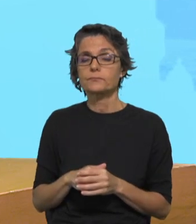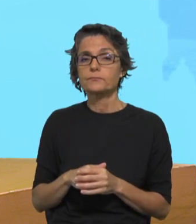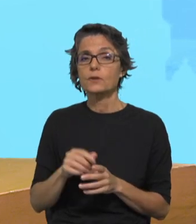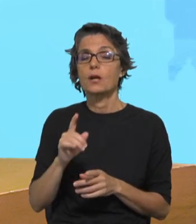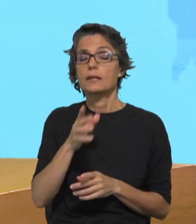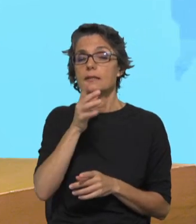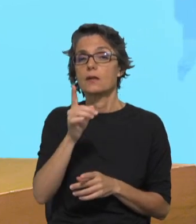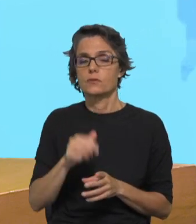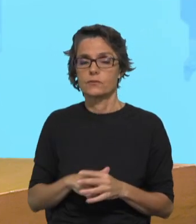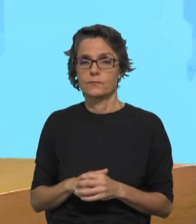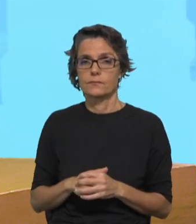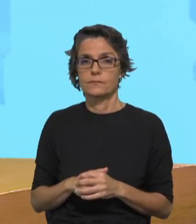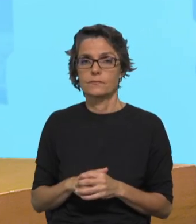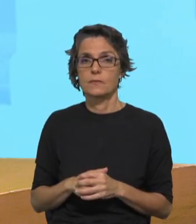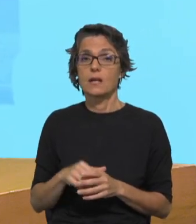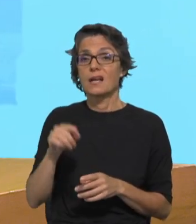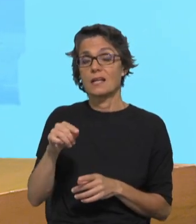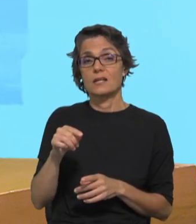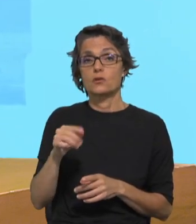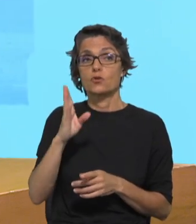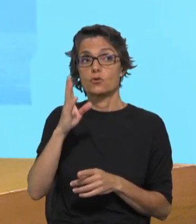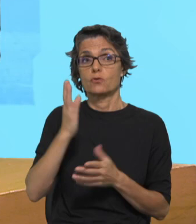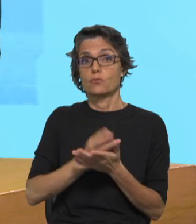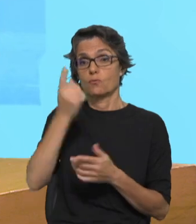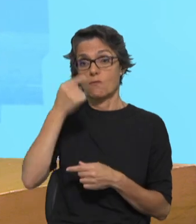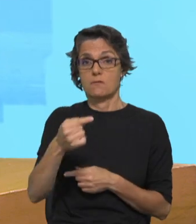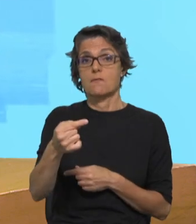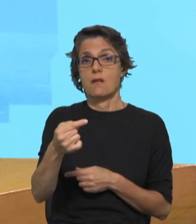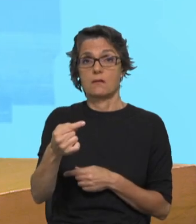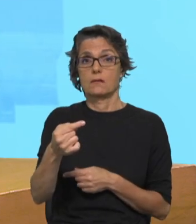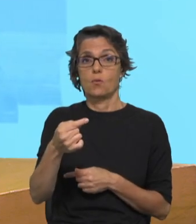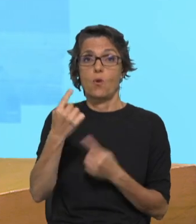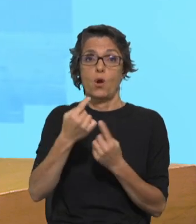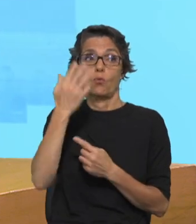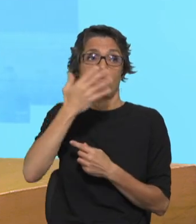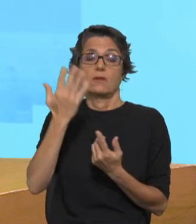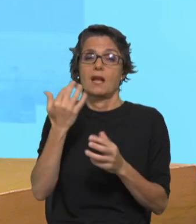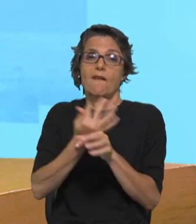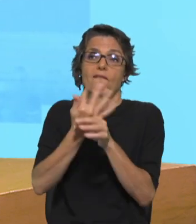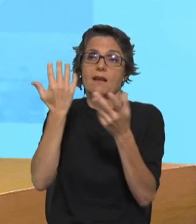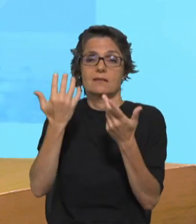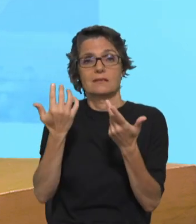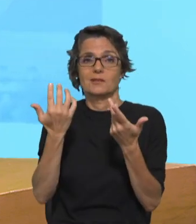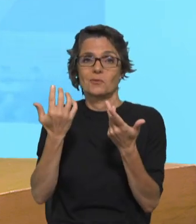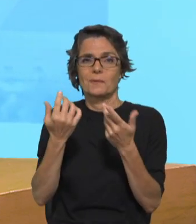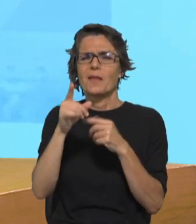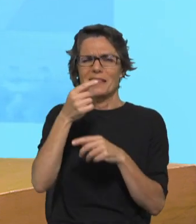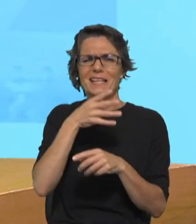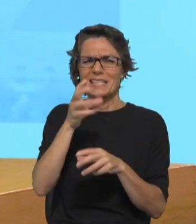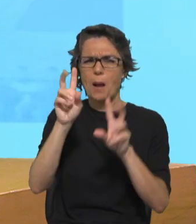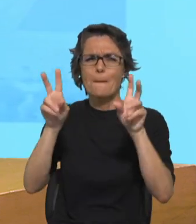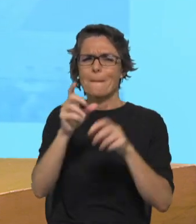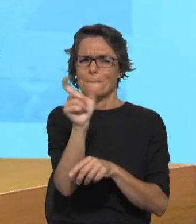dizia, bom, isto não pode ser apenas uma semana, uns dias de festa ou de circo, acho que era mesmo o que ele